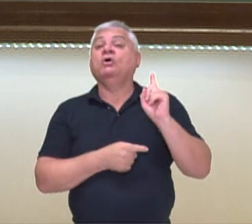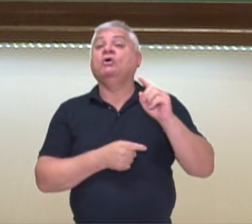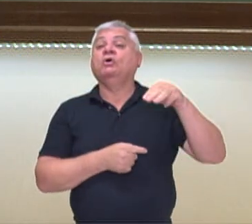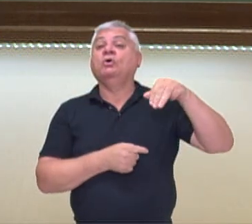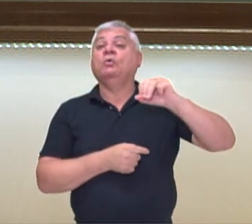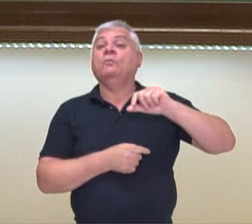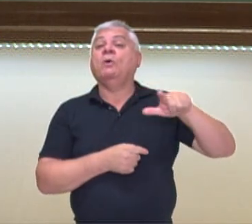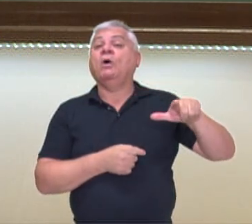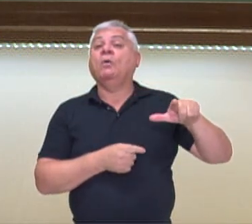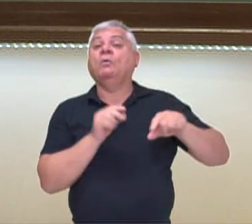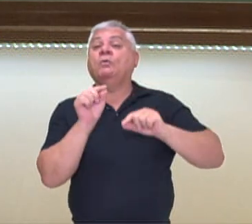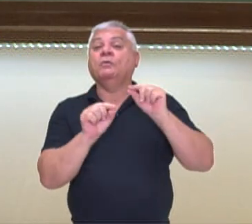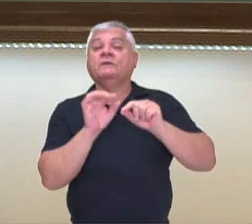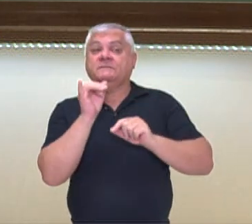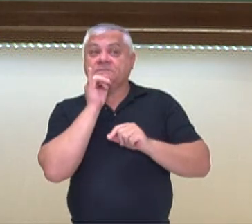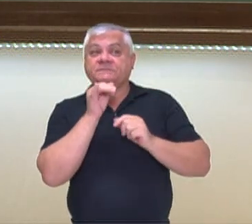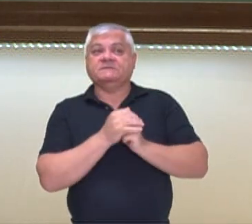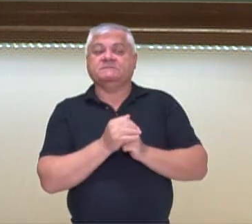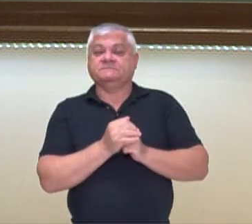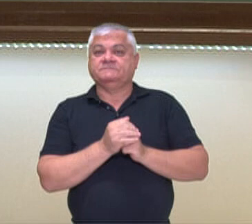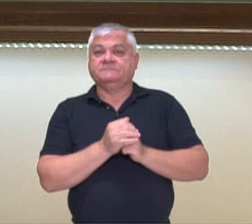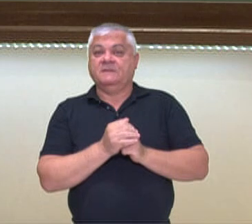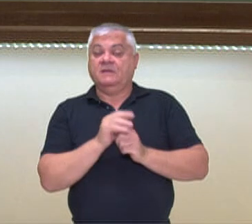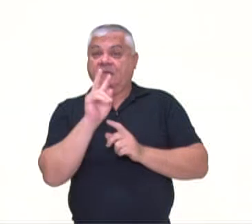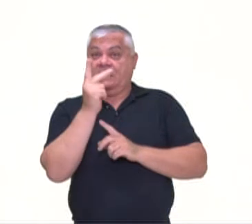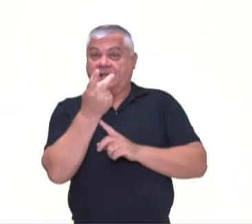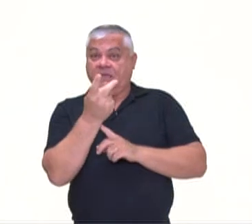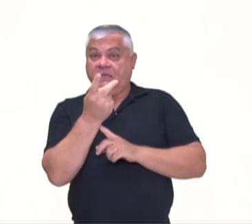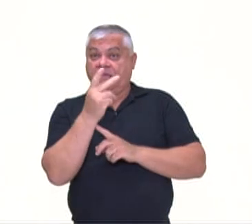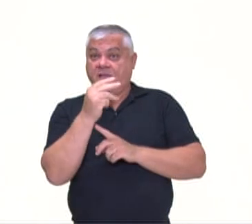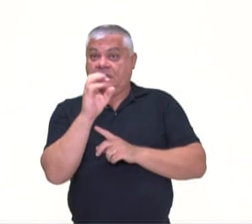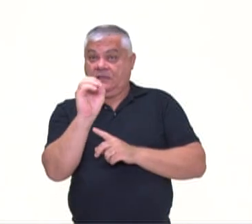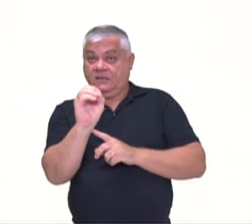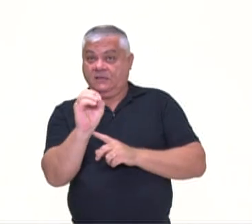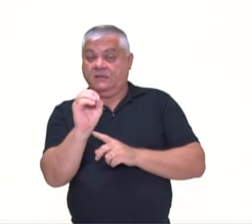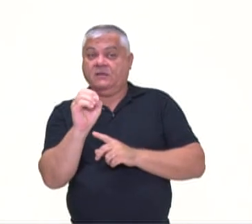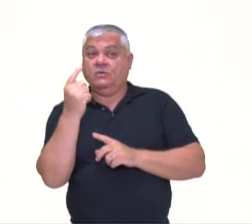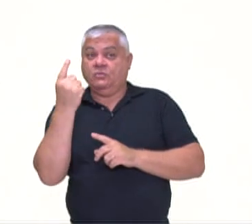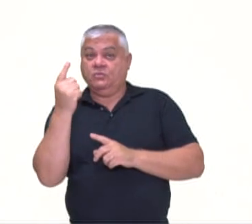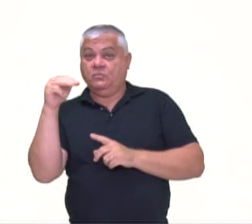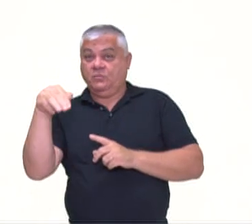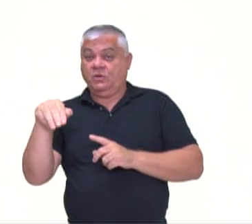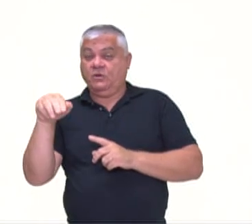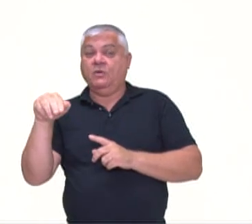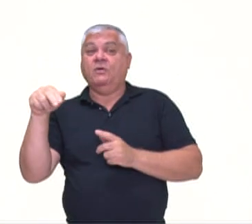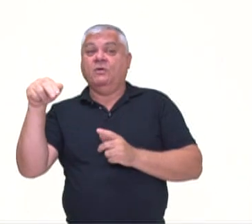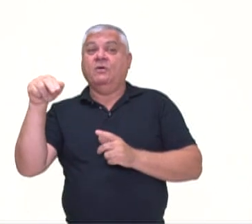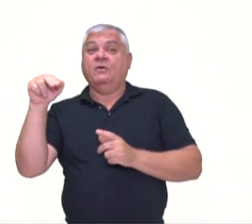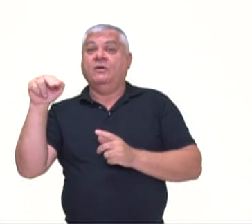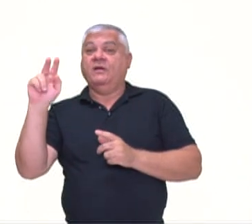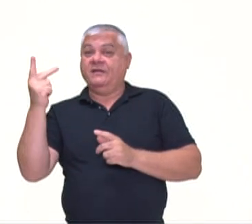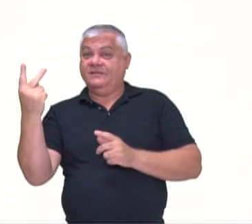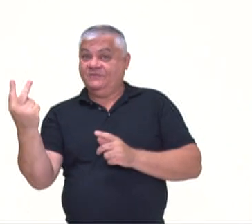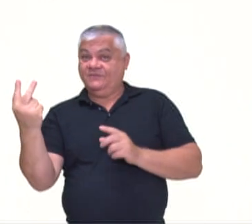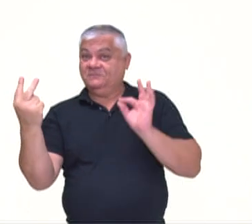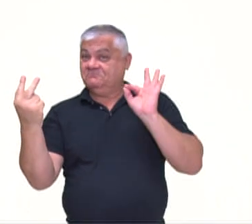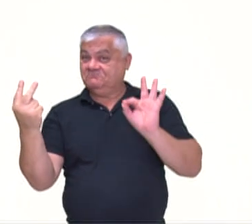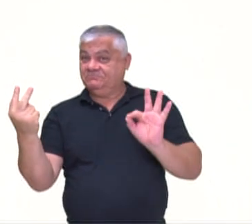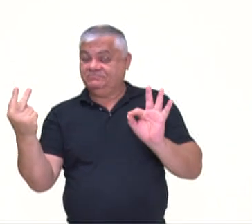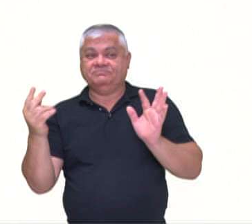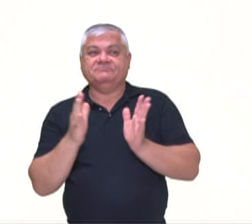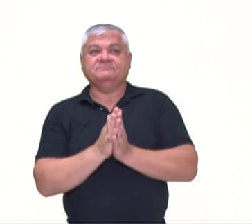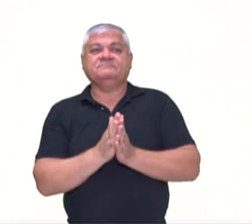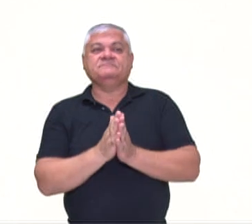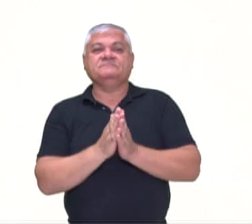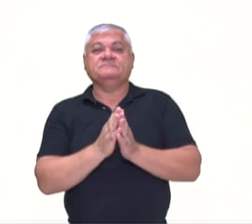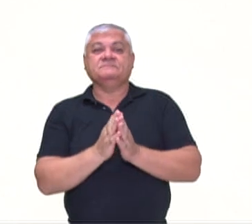que são as relações entre eles? Então, um mol de água produz um mol de hidrogênio. Faz lá as estequiometrias,